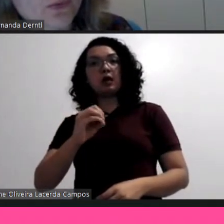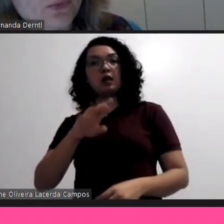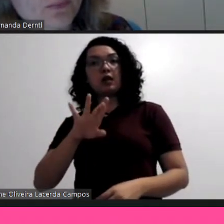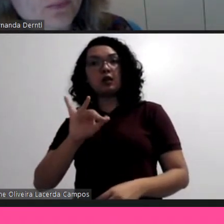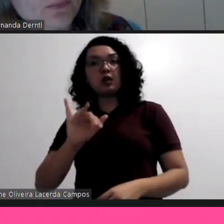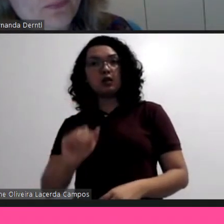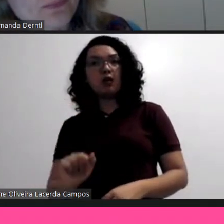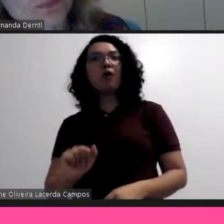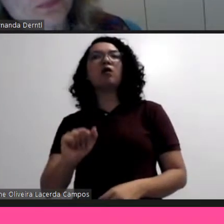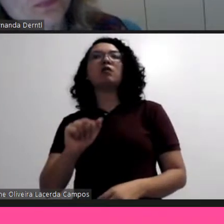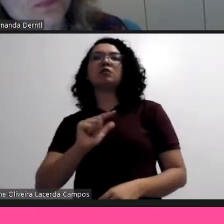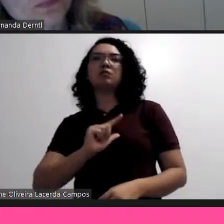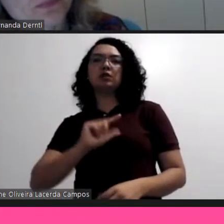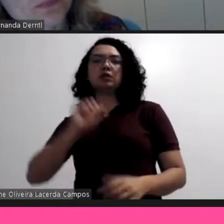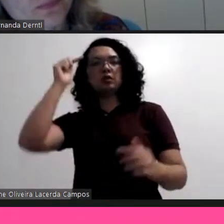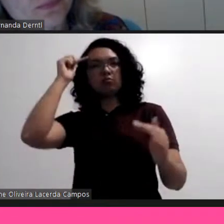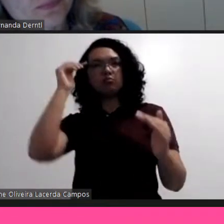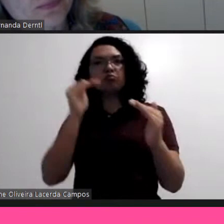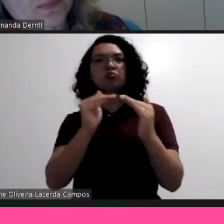Hugo?